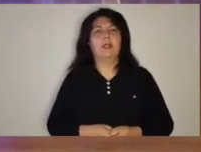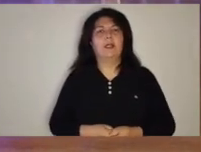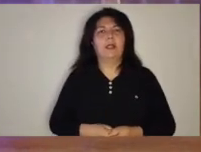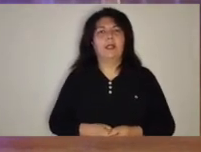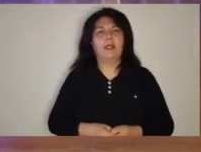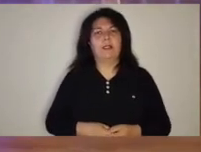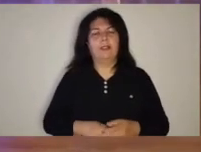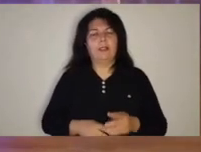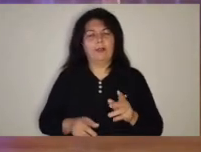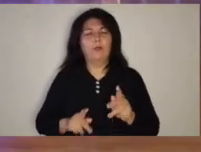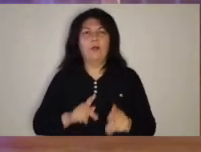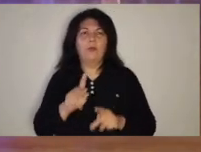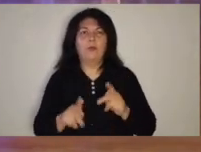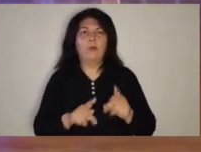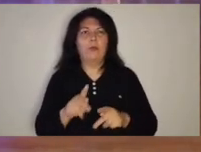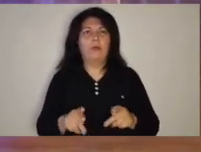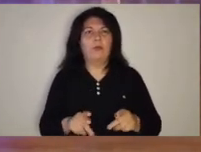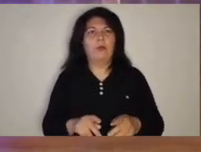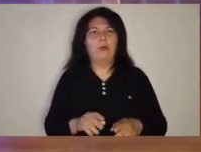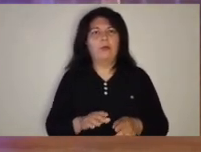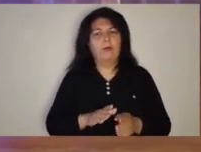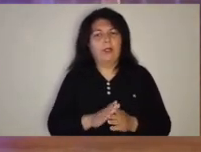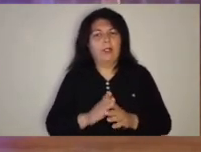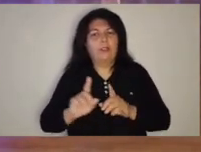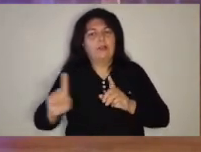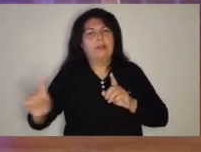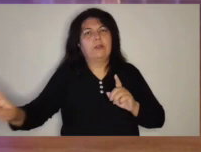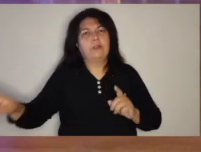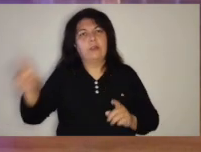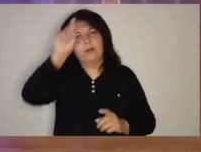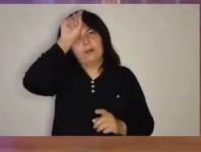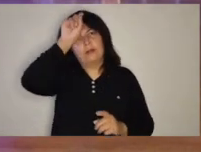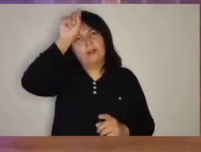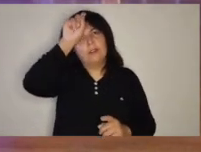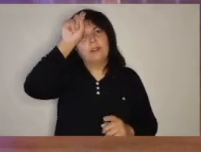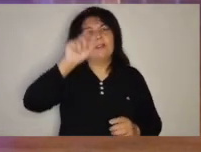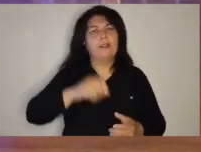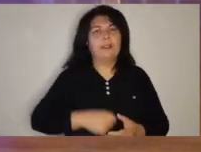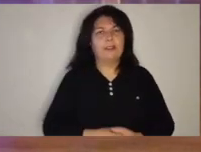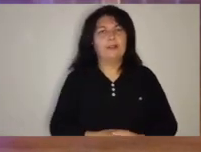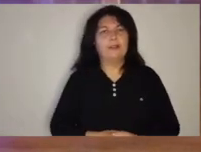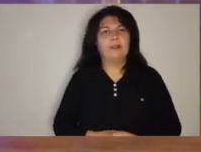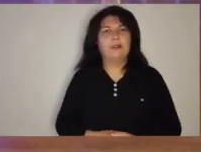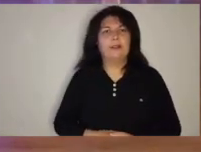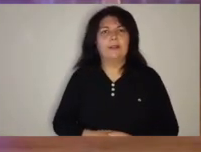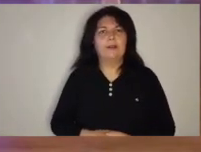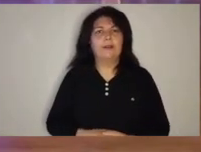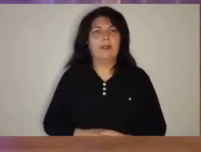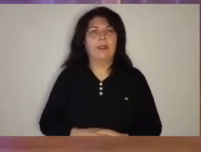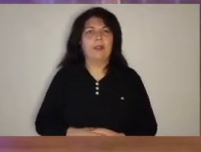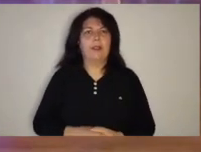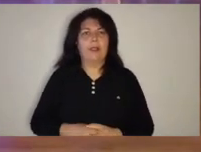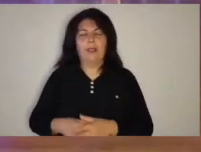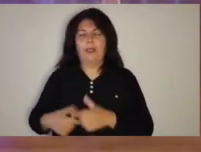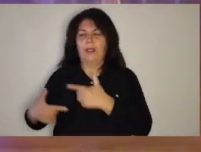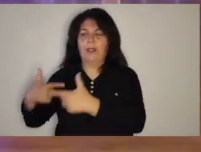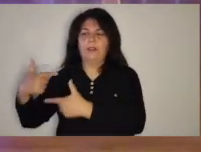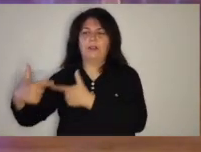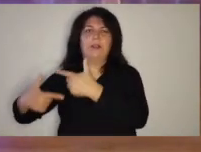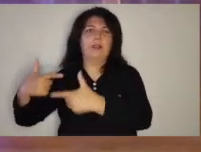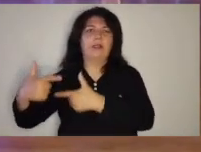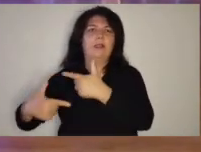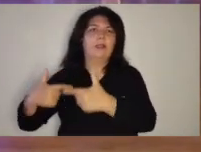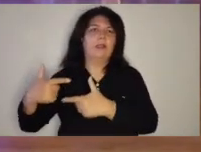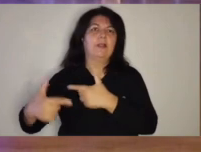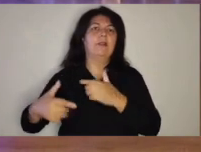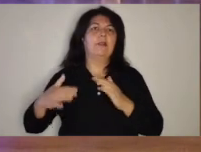Israel lá do Egito. O povo viu os milagres, né? 40 anos no deserto. A geração antiga